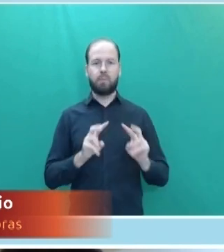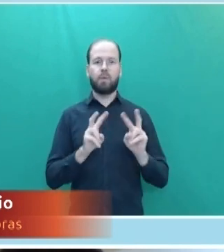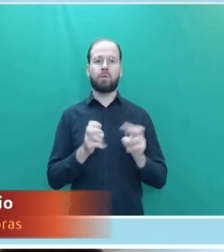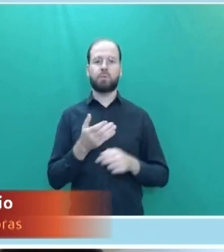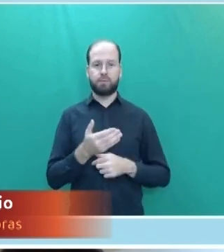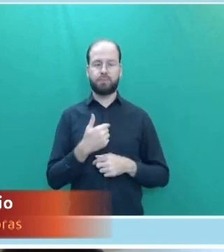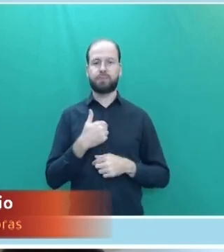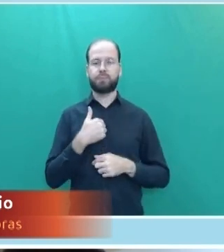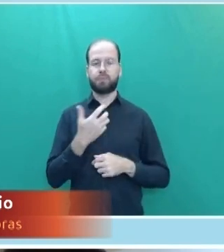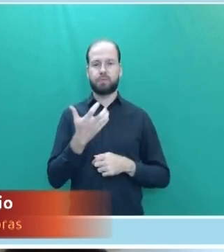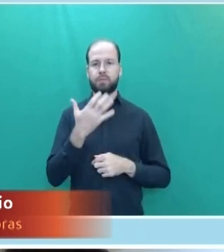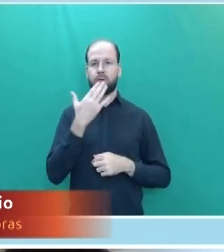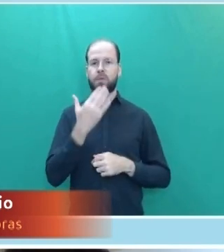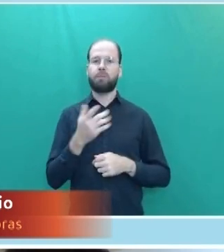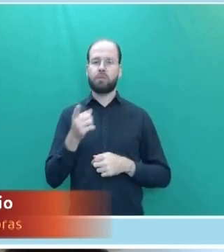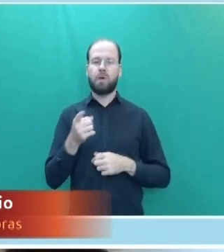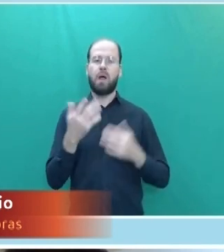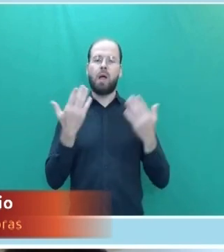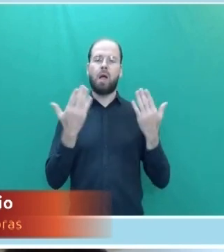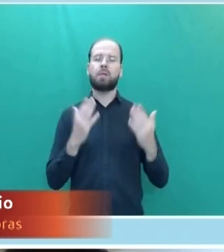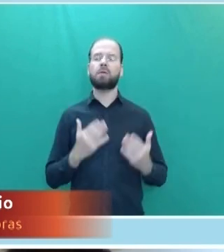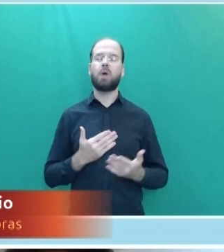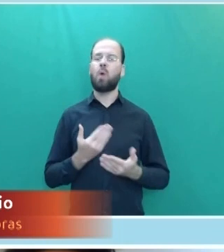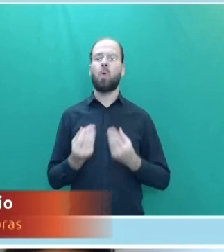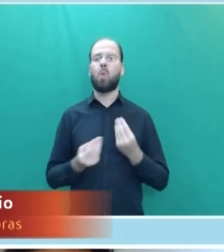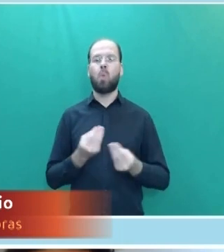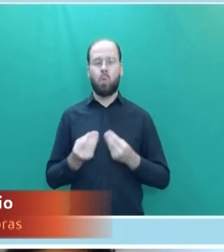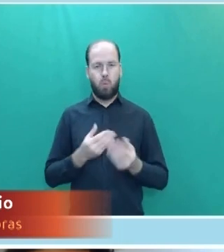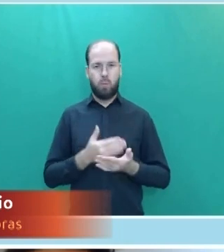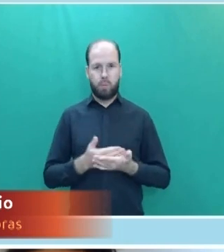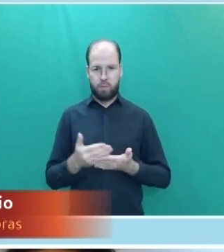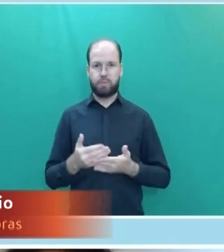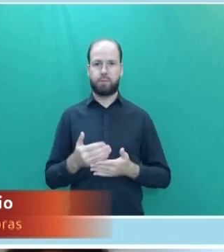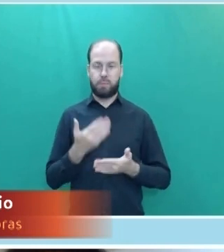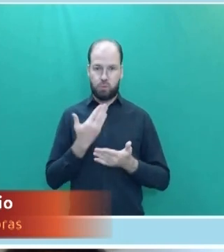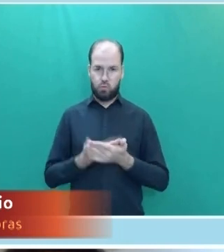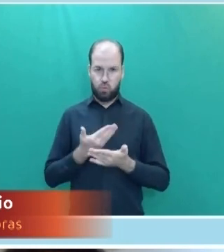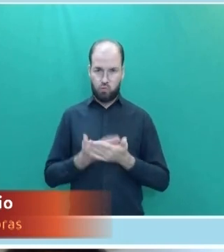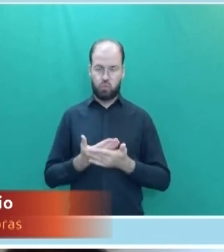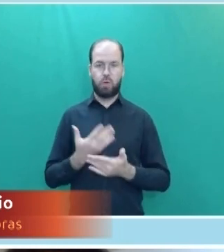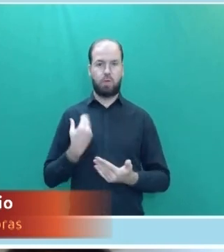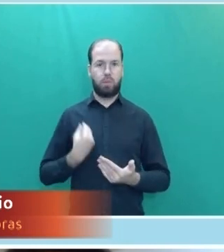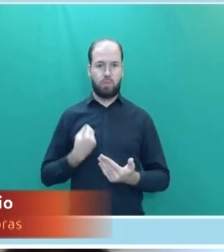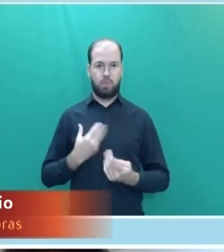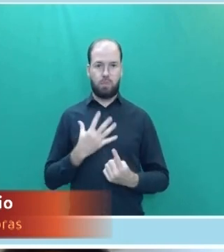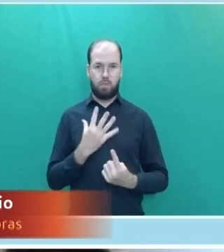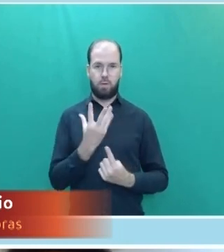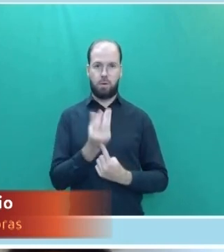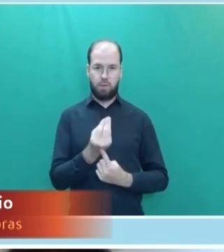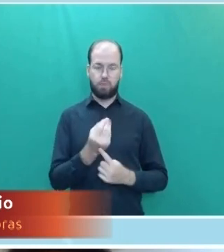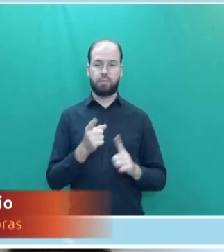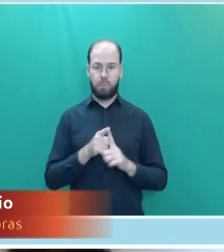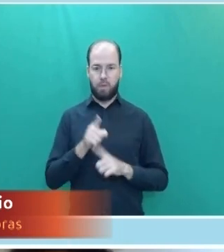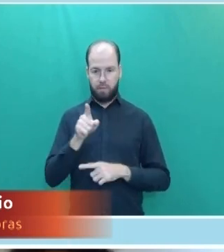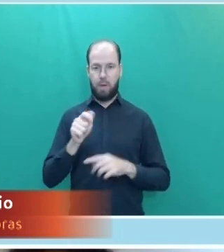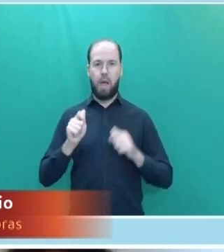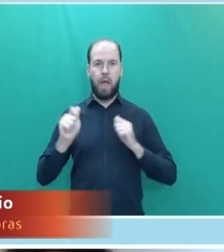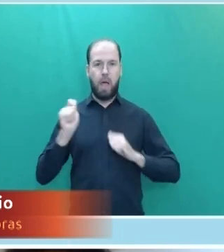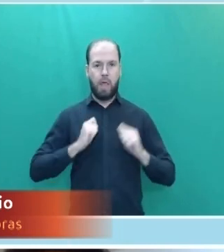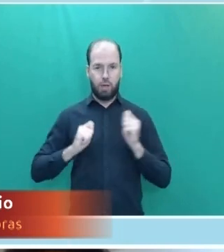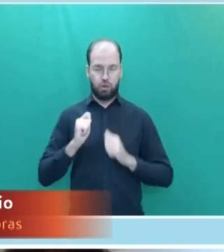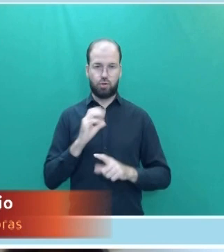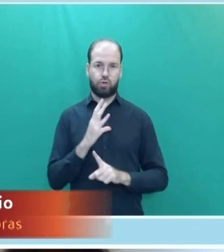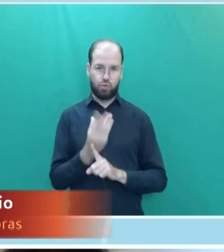você fizesse uma análise inicial, né? Como estudante em artes também, né? Um artista, como é que você